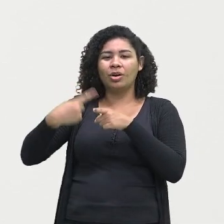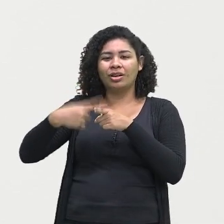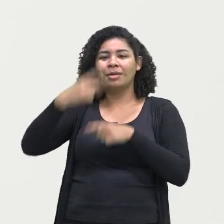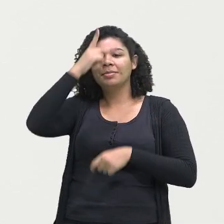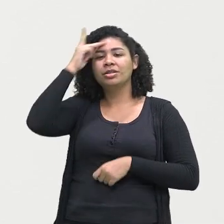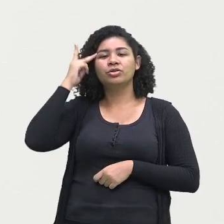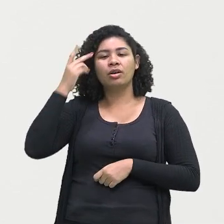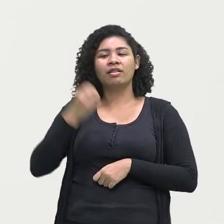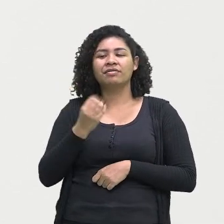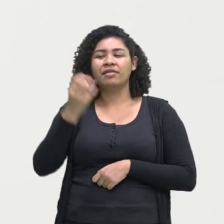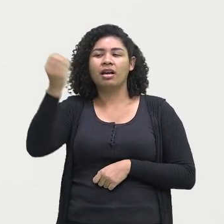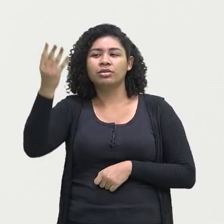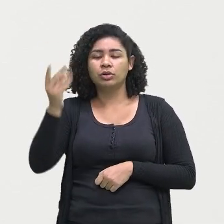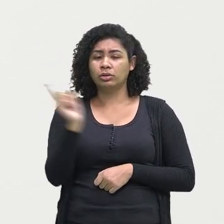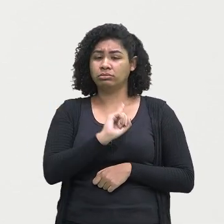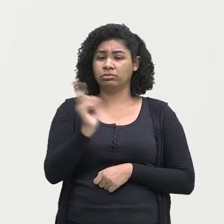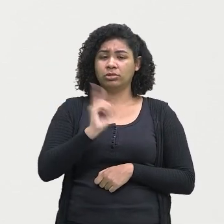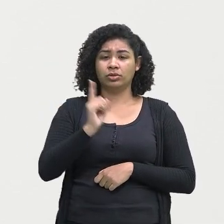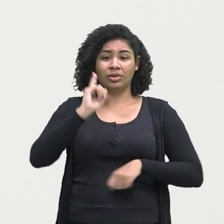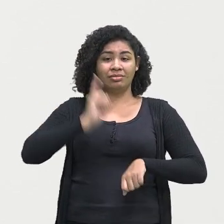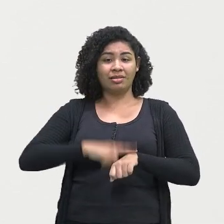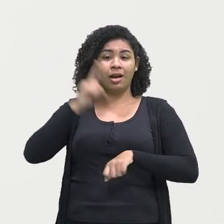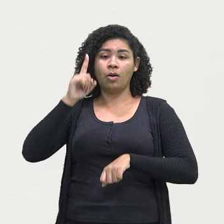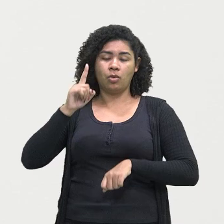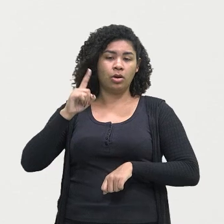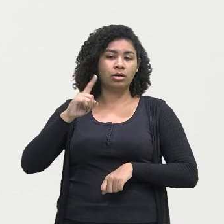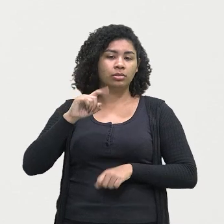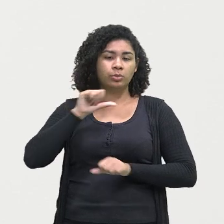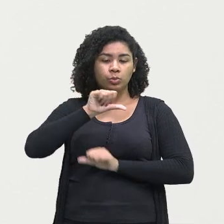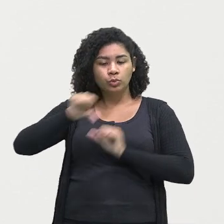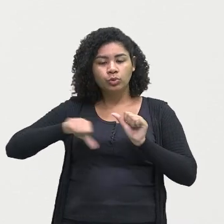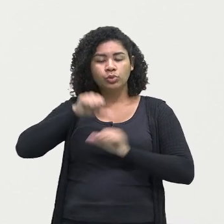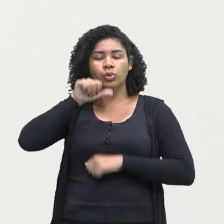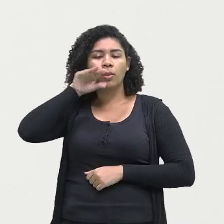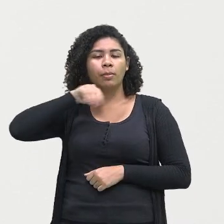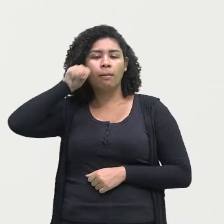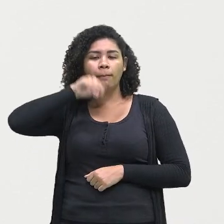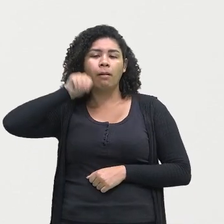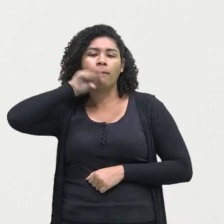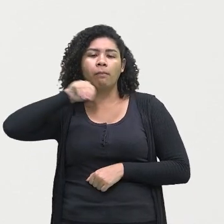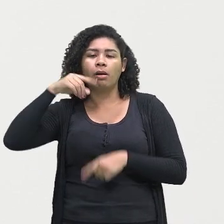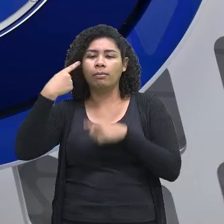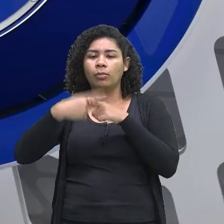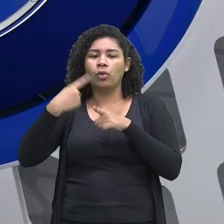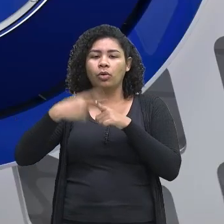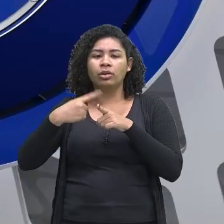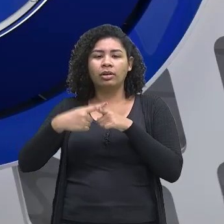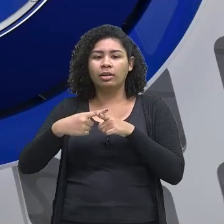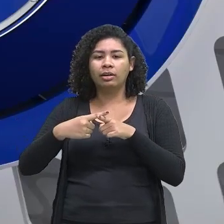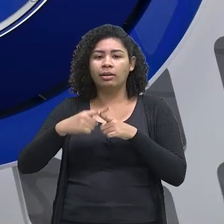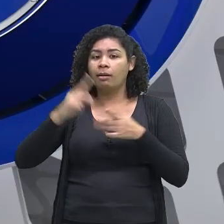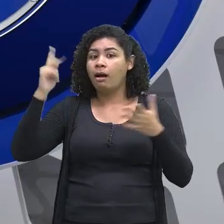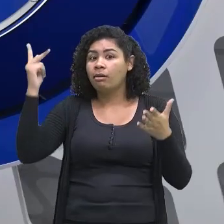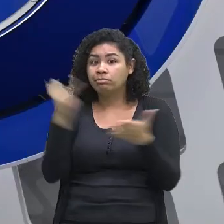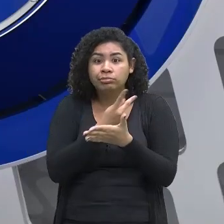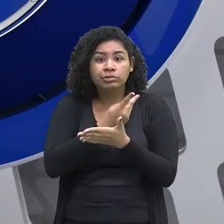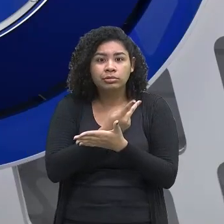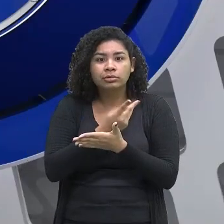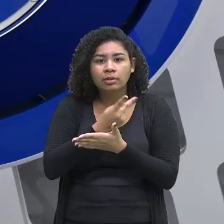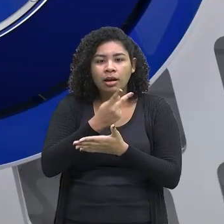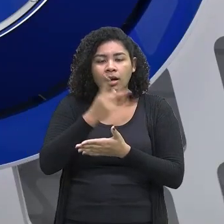para a Inglaterra. Ela mudou de sotaque porque aconteceu um acidente e de repente ela